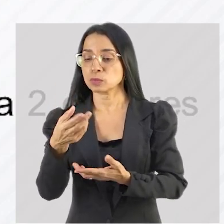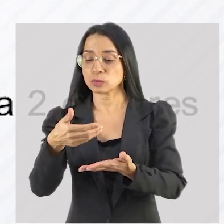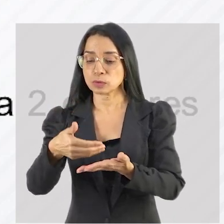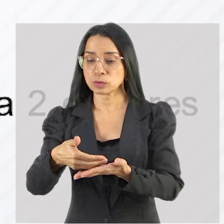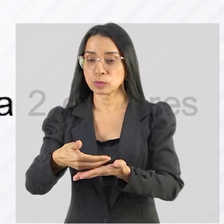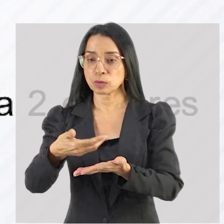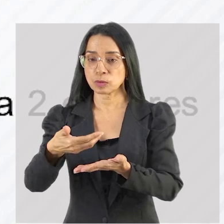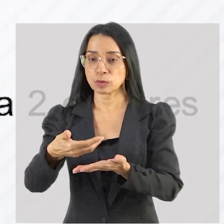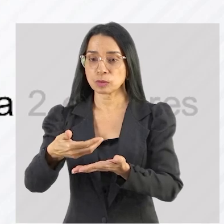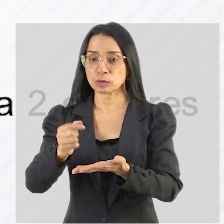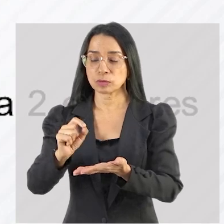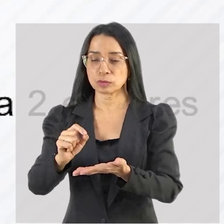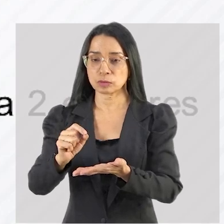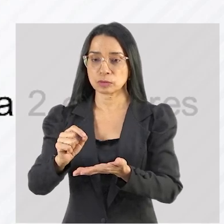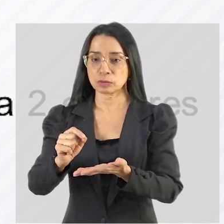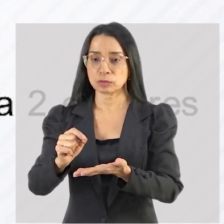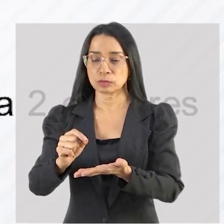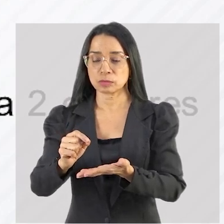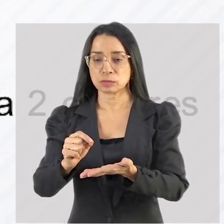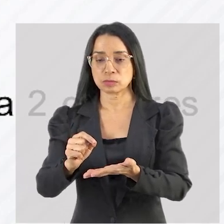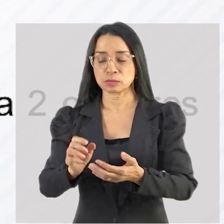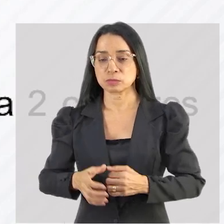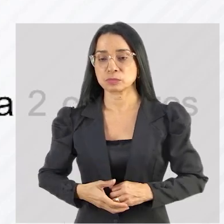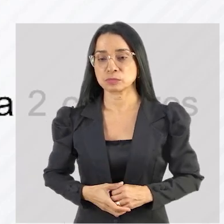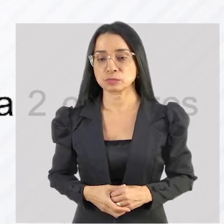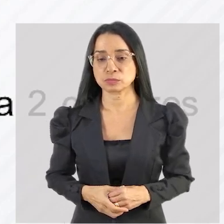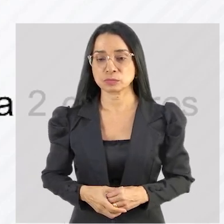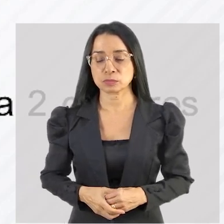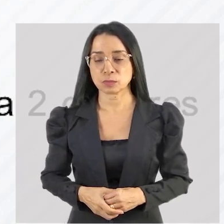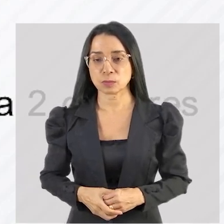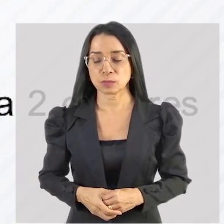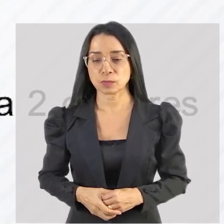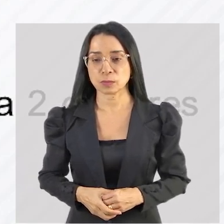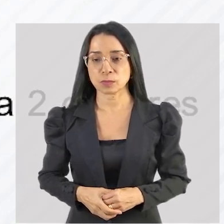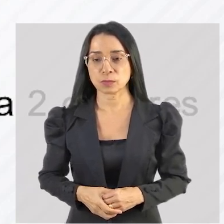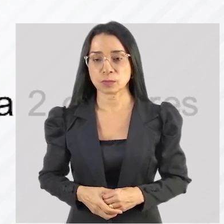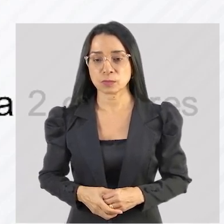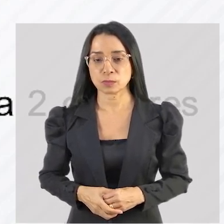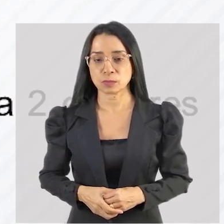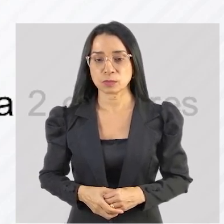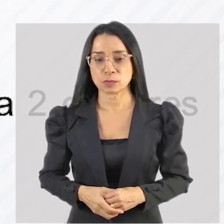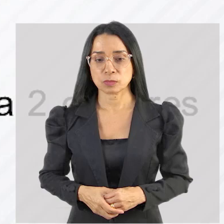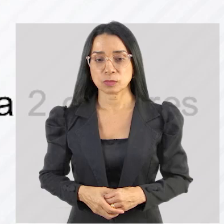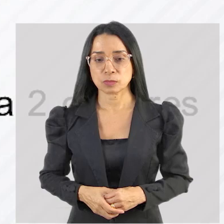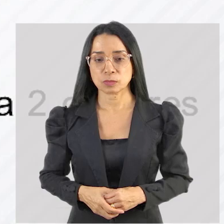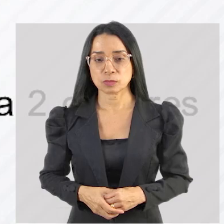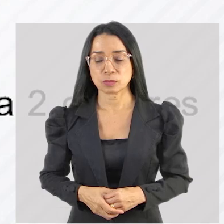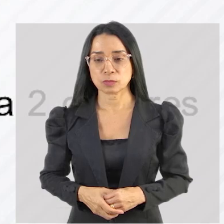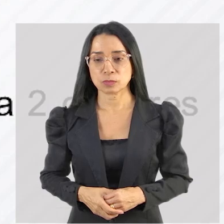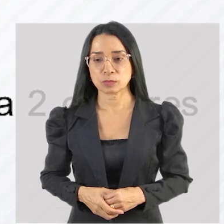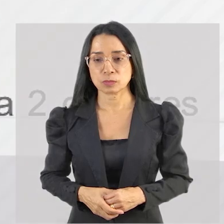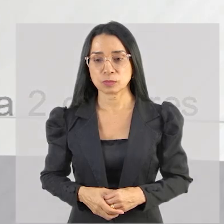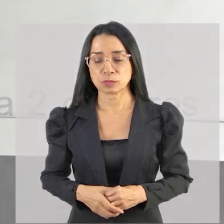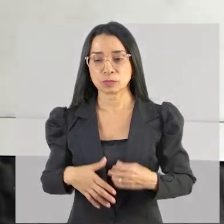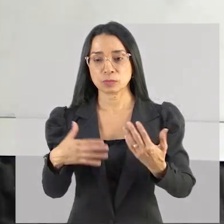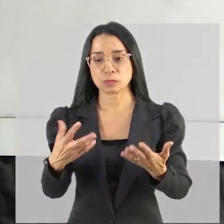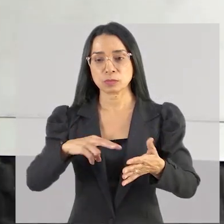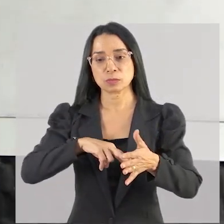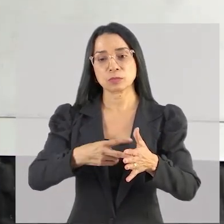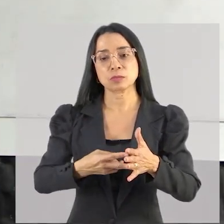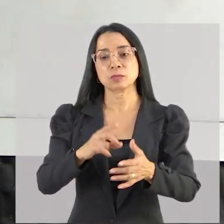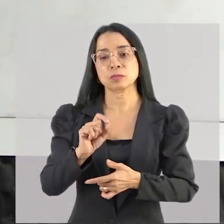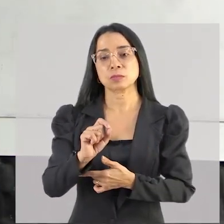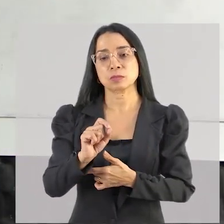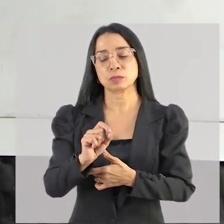colheres medidas, ok? Equivale a quanto? A 2 colheres. Então, o que